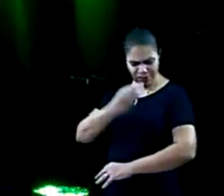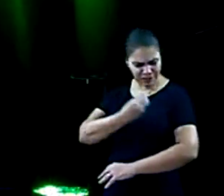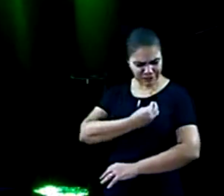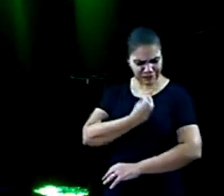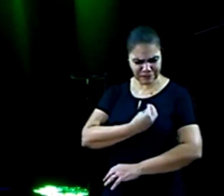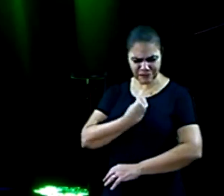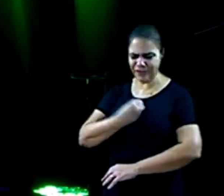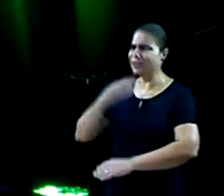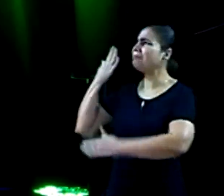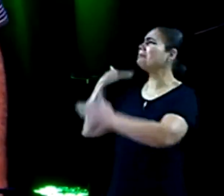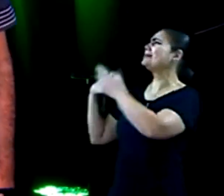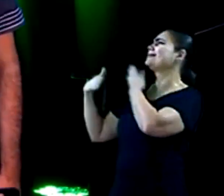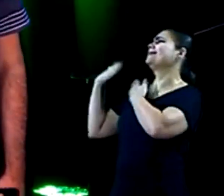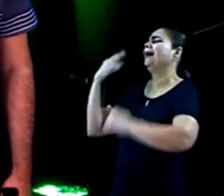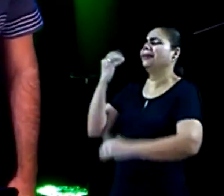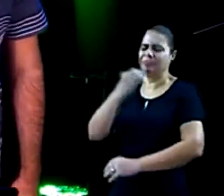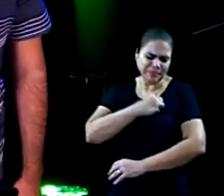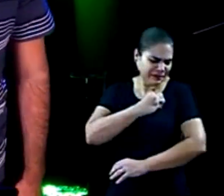E me